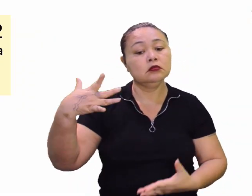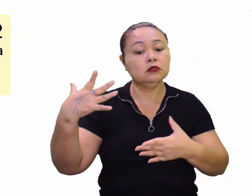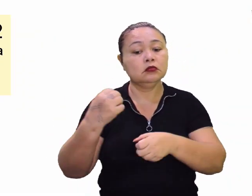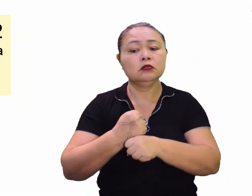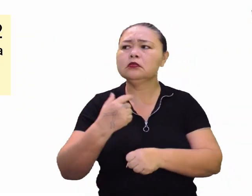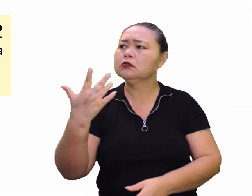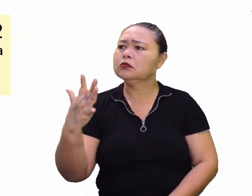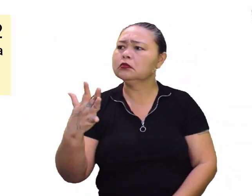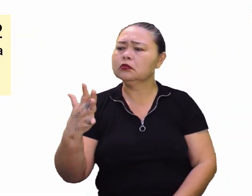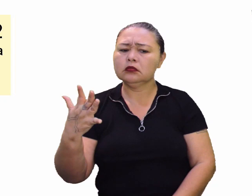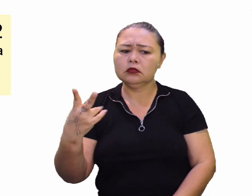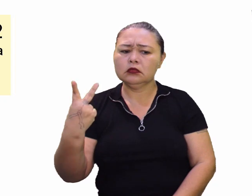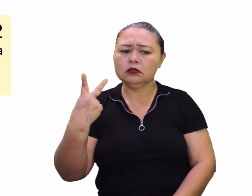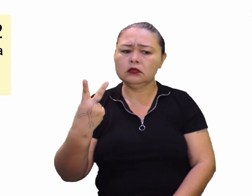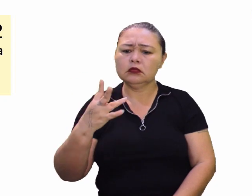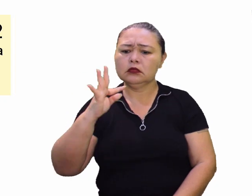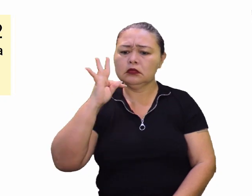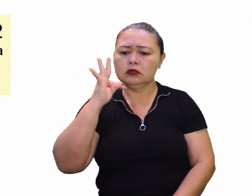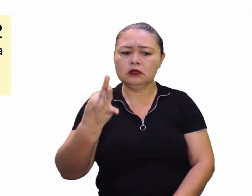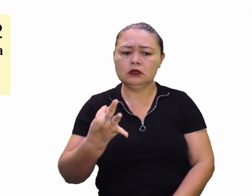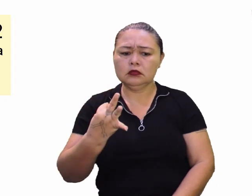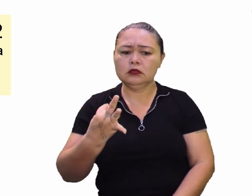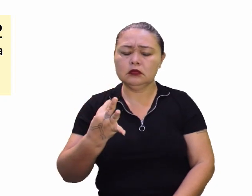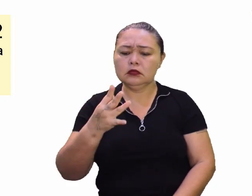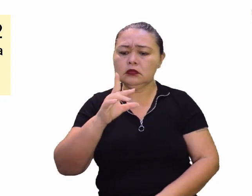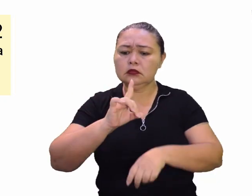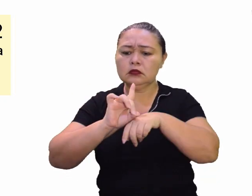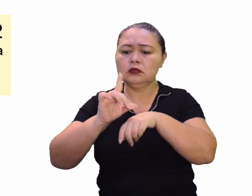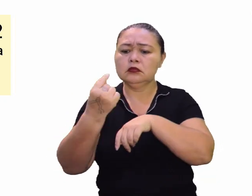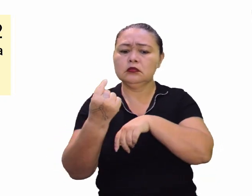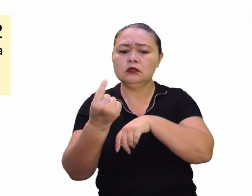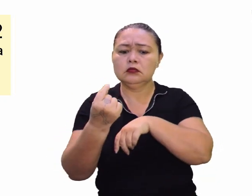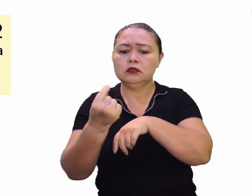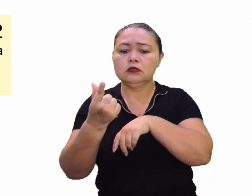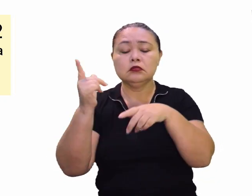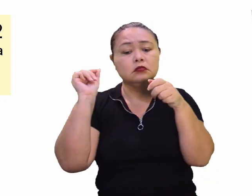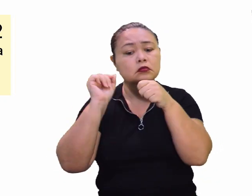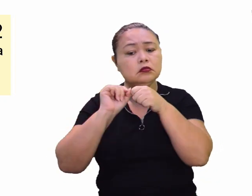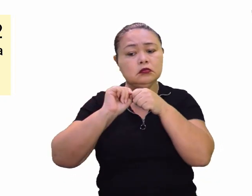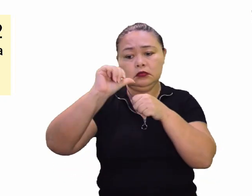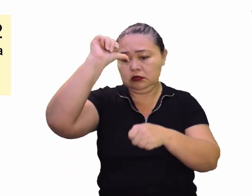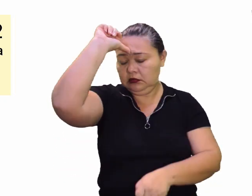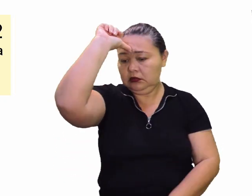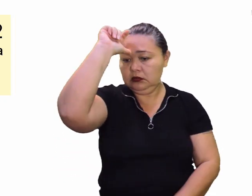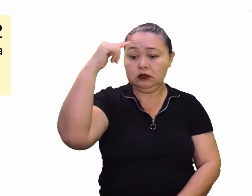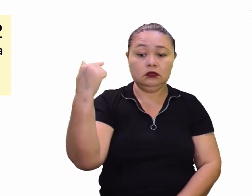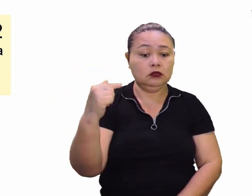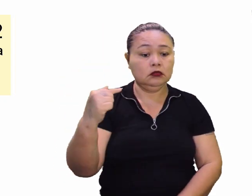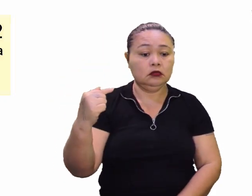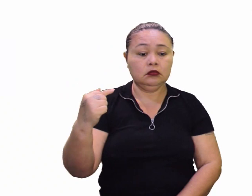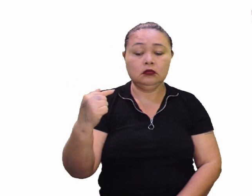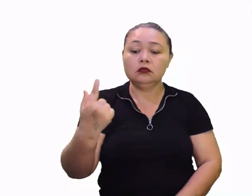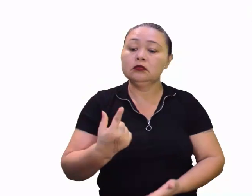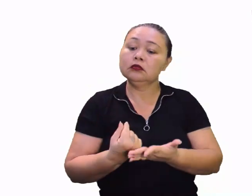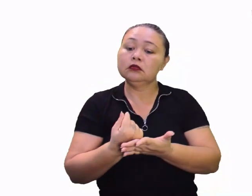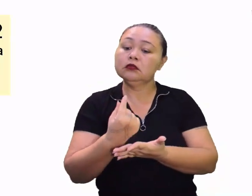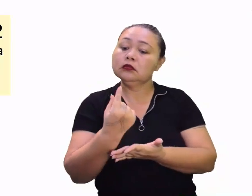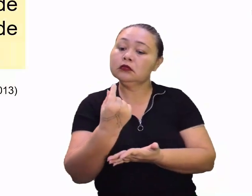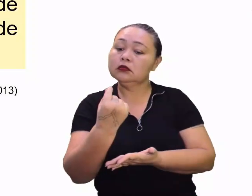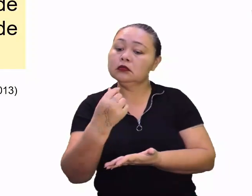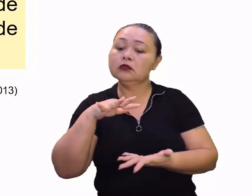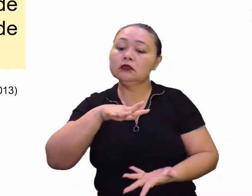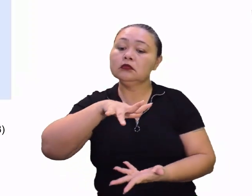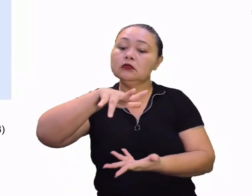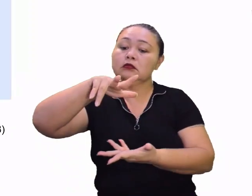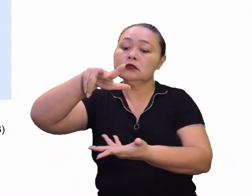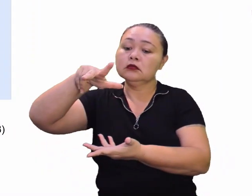soma em torno de 2 trilhões de dólares, o que faz da Índia a 7ª